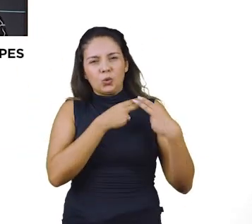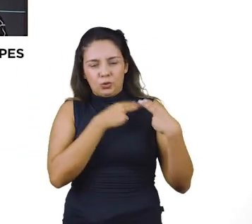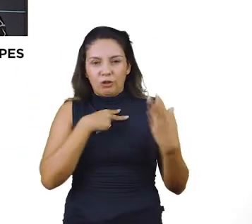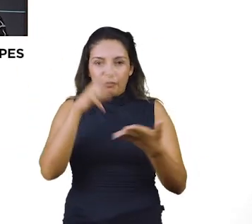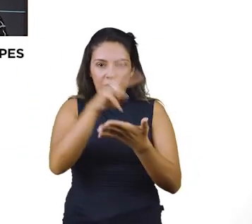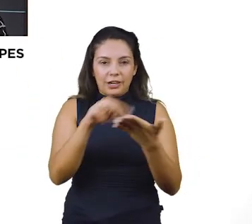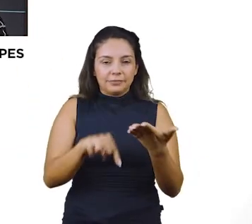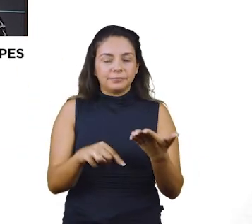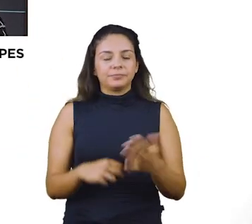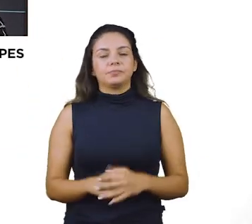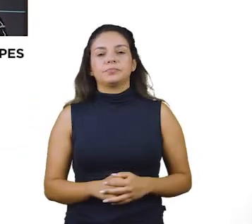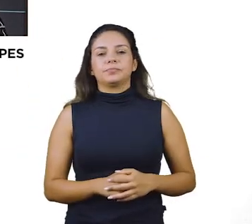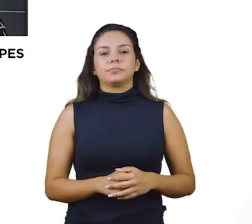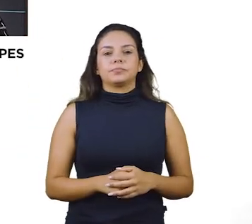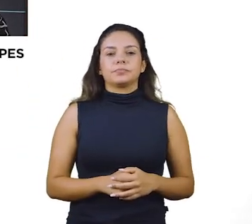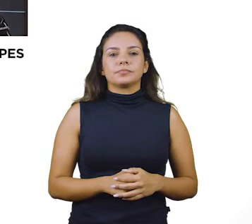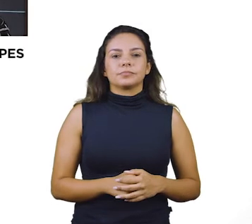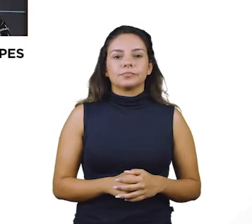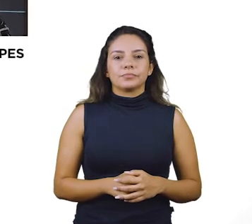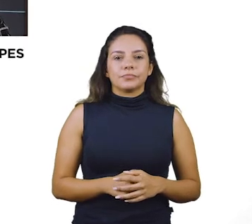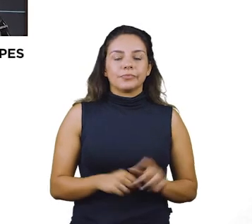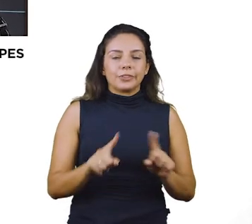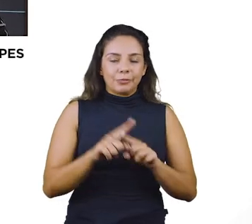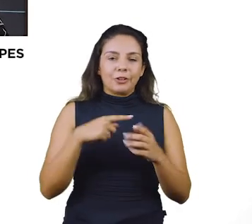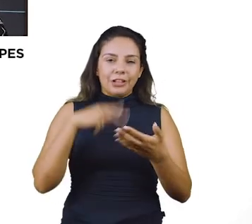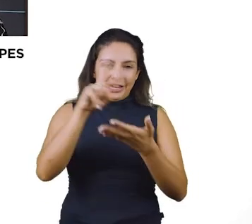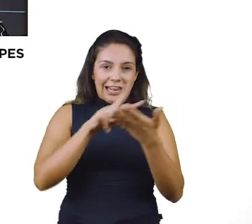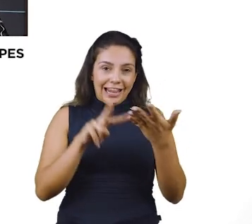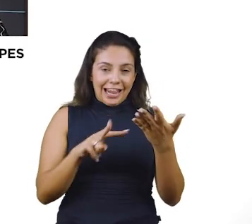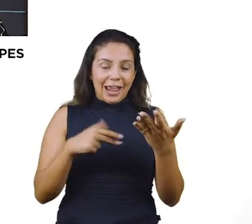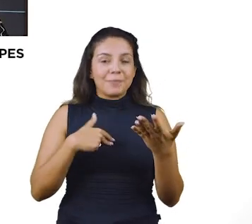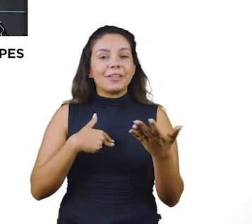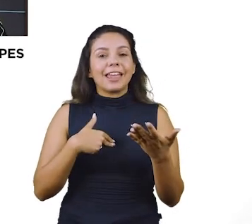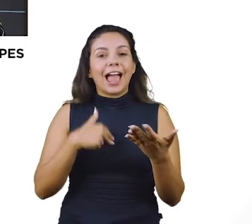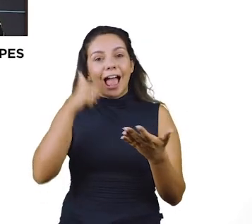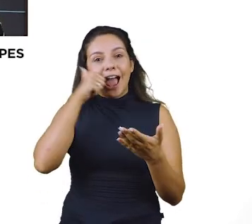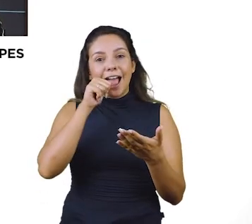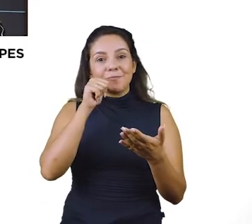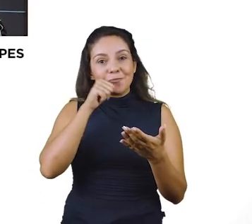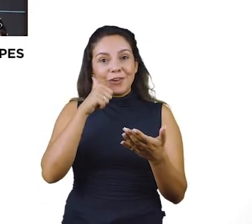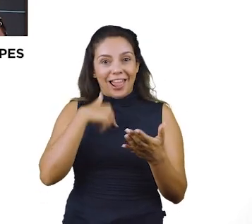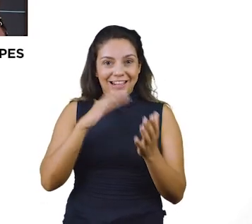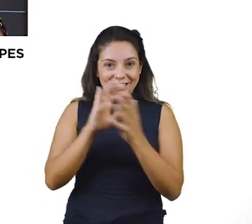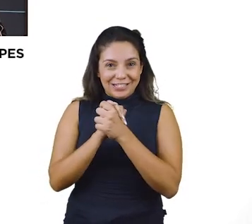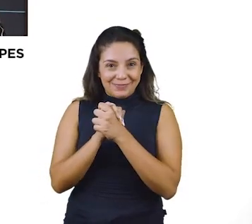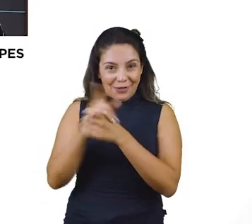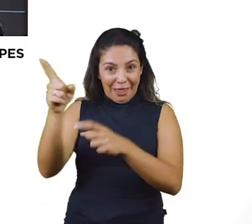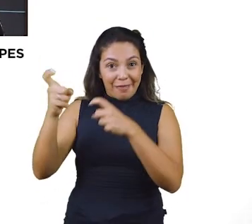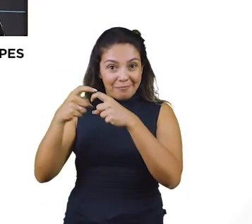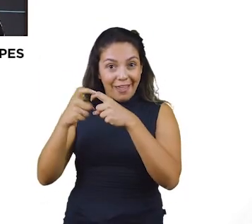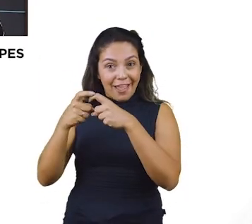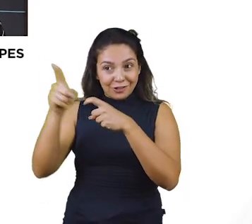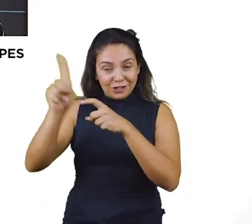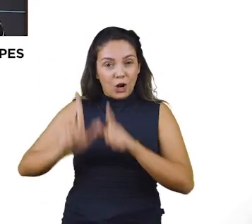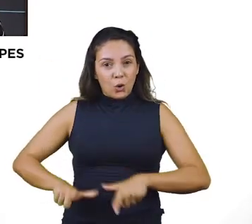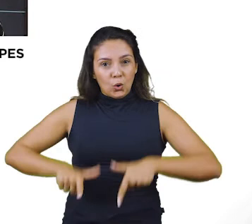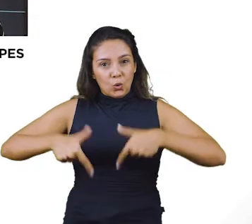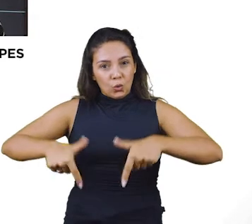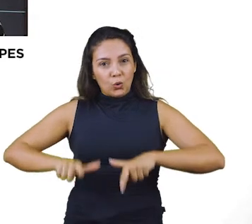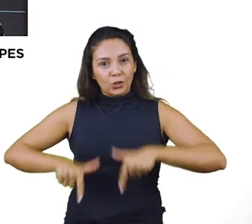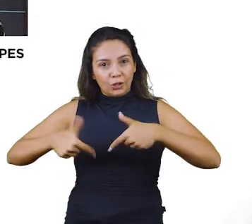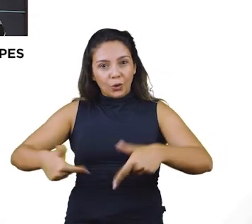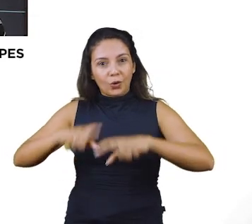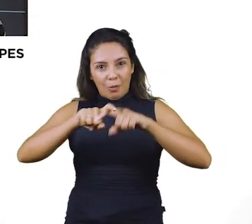poema. Quero oferecer também a leitura desse poema para minha mulher, que é médica, que está na frente dessa luta toda no Hospital